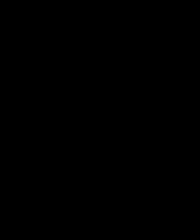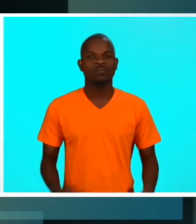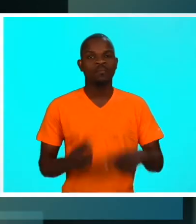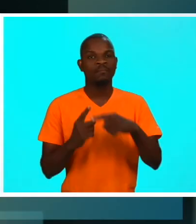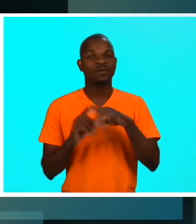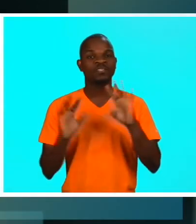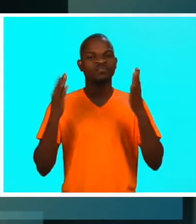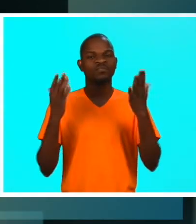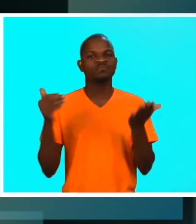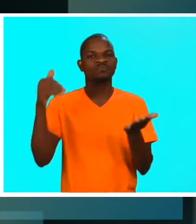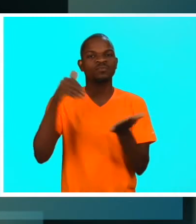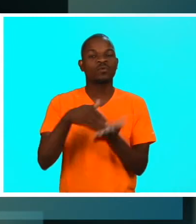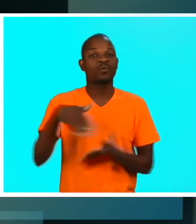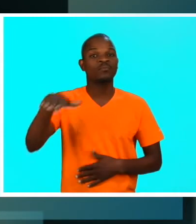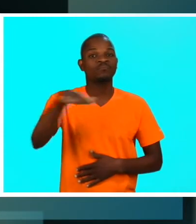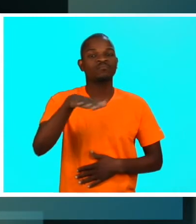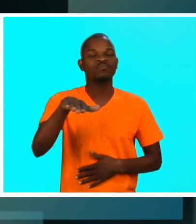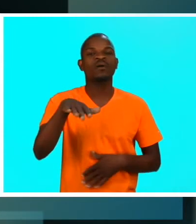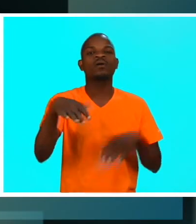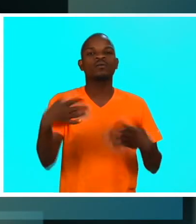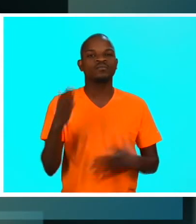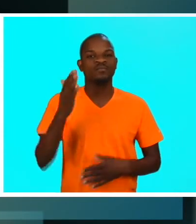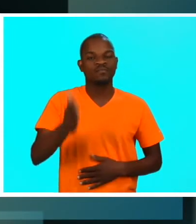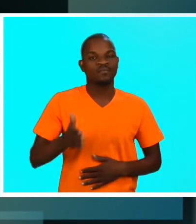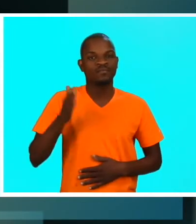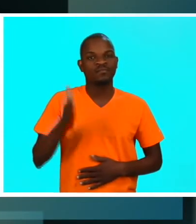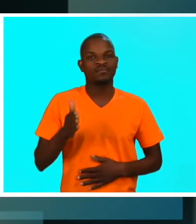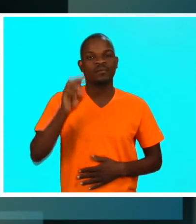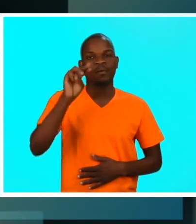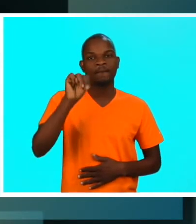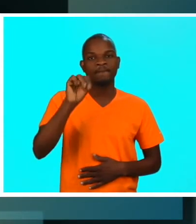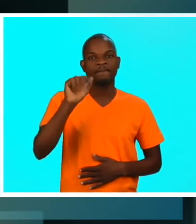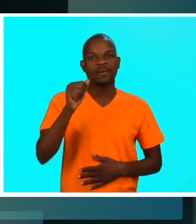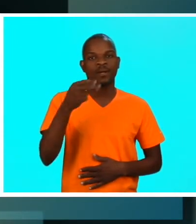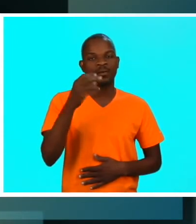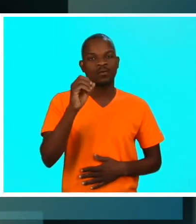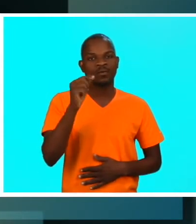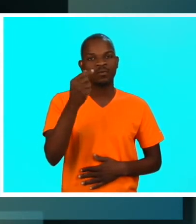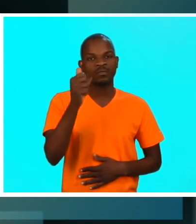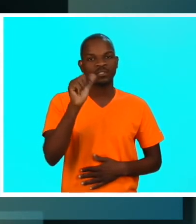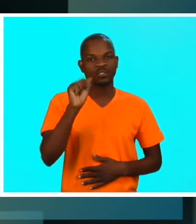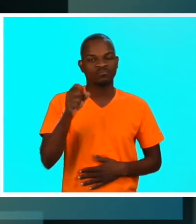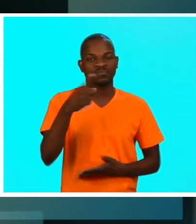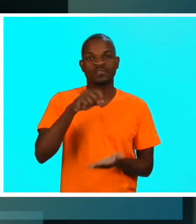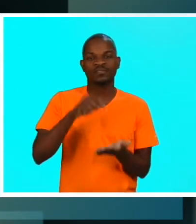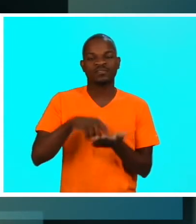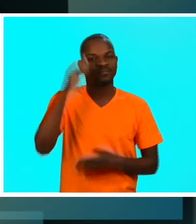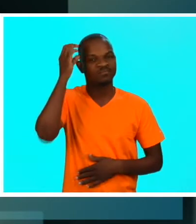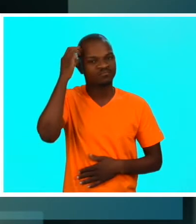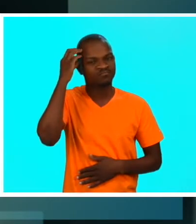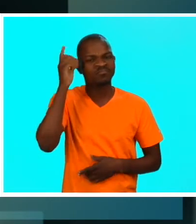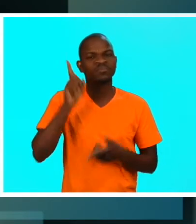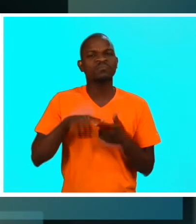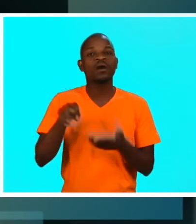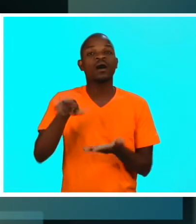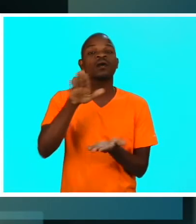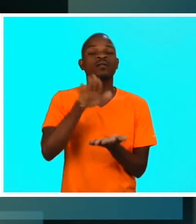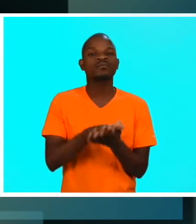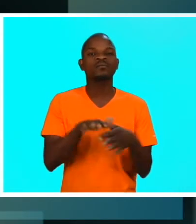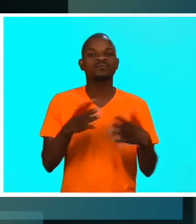O Mais Vida hoje veio ao bairro do Ferroviário das Motas, na cidade de Maputo. Concretamente,